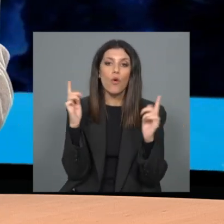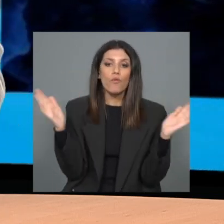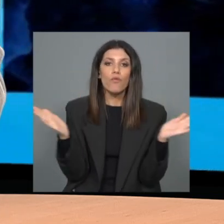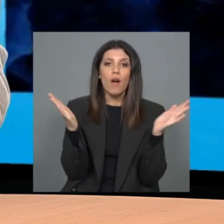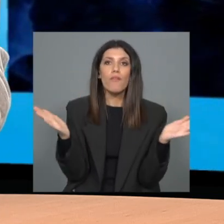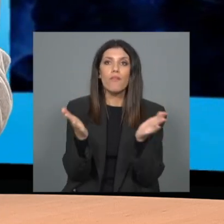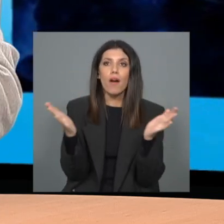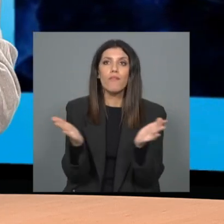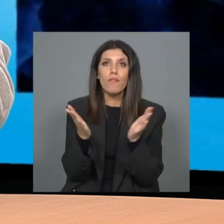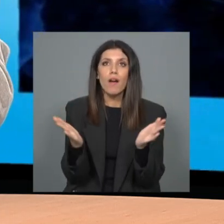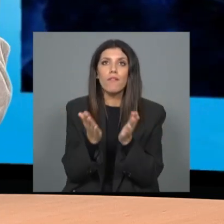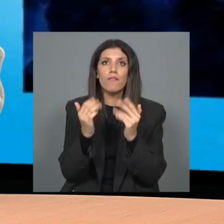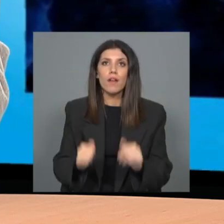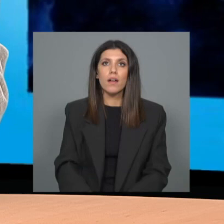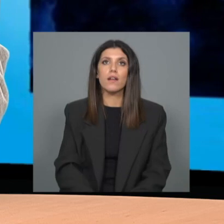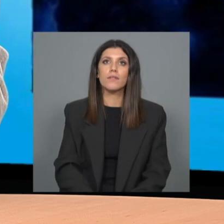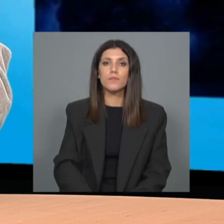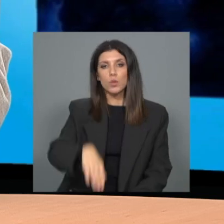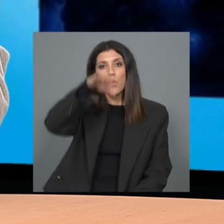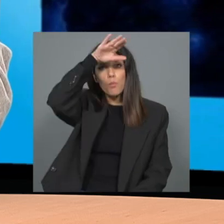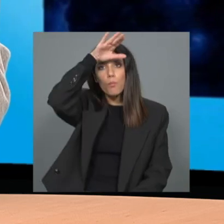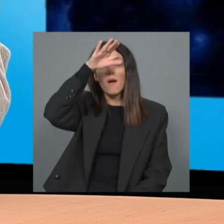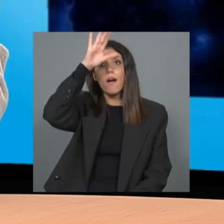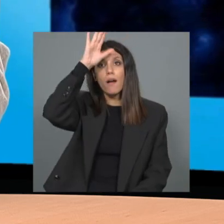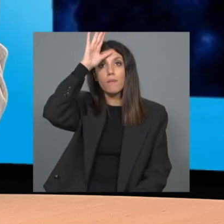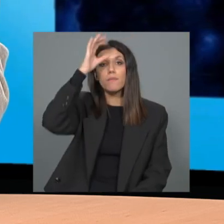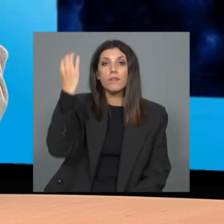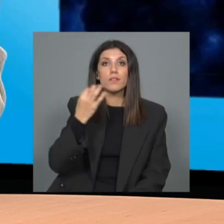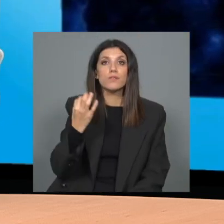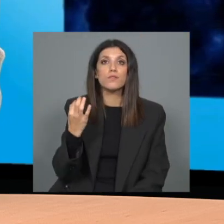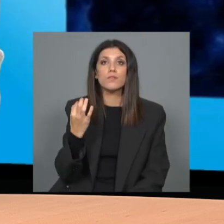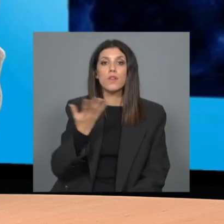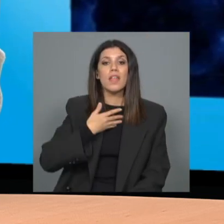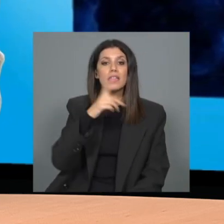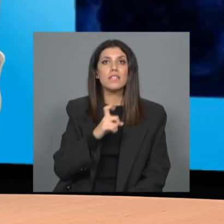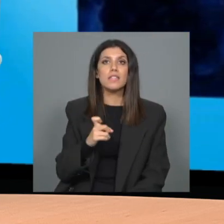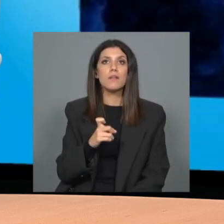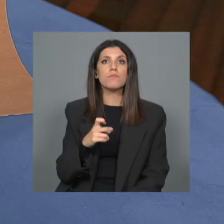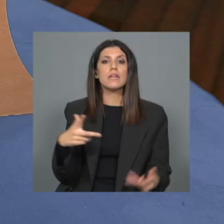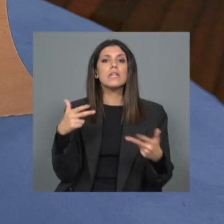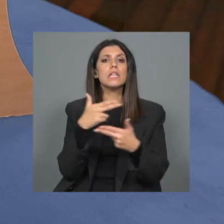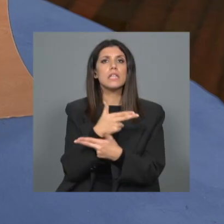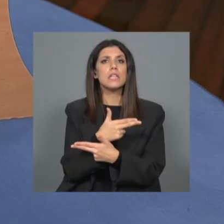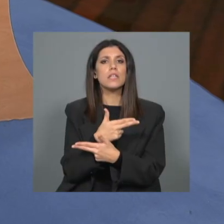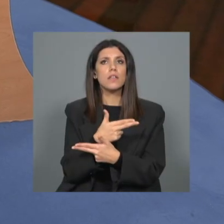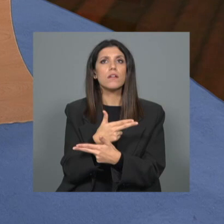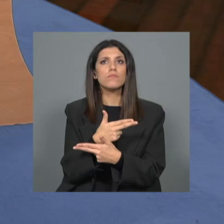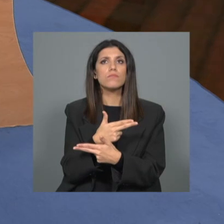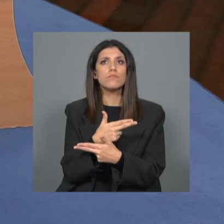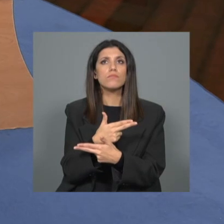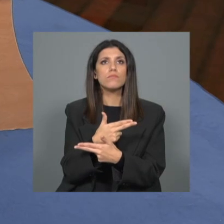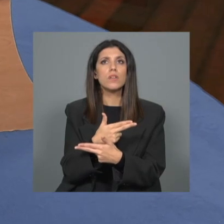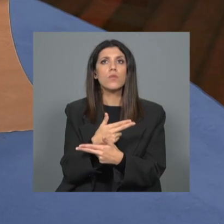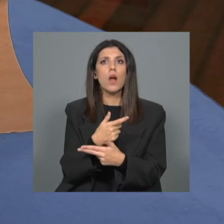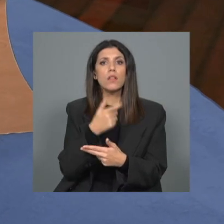para este movimento. Aliás, o próprio Papa tem mesmo agora em dezembro, uma crítica bastante dura a quem, podendo agir, não está a fazer